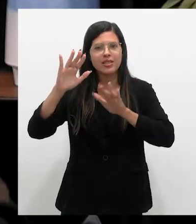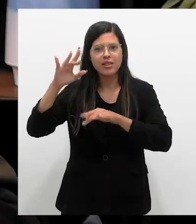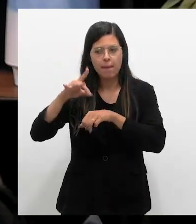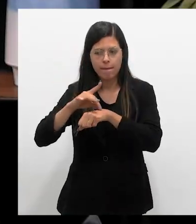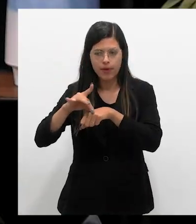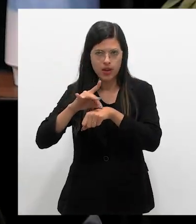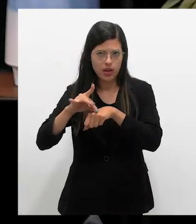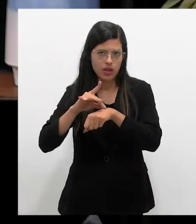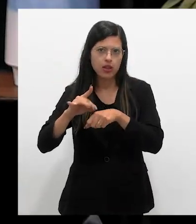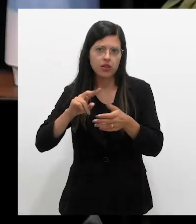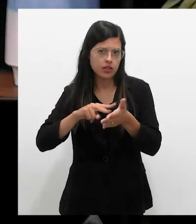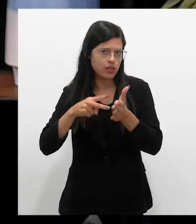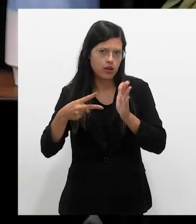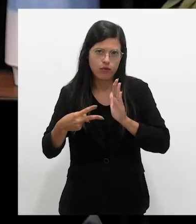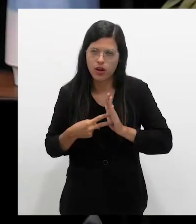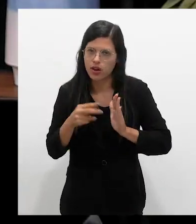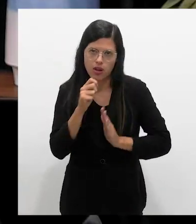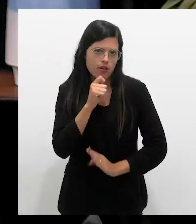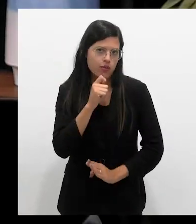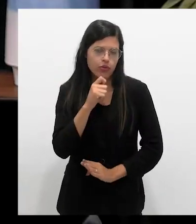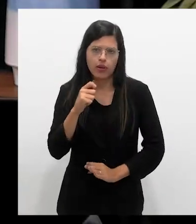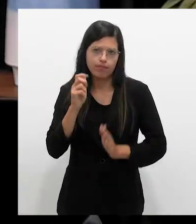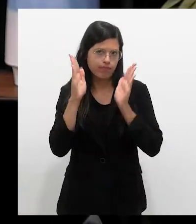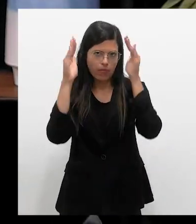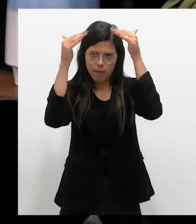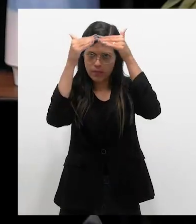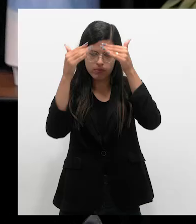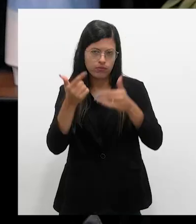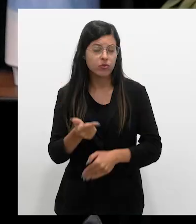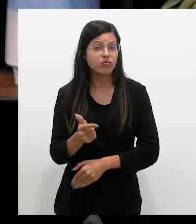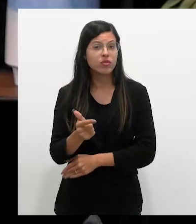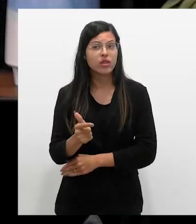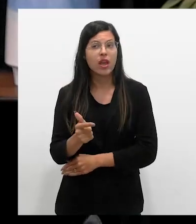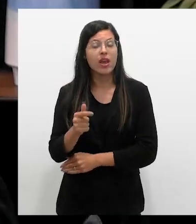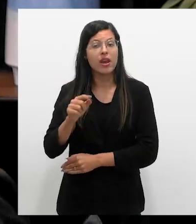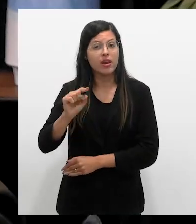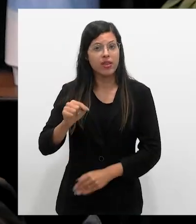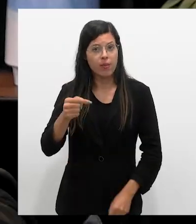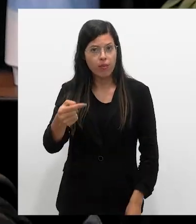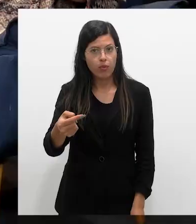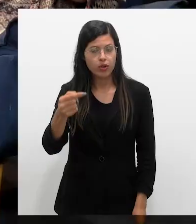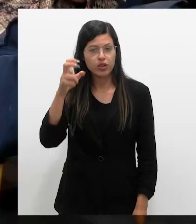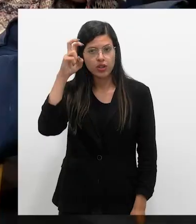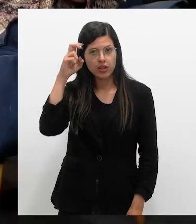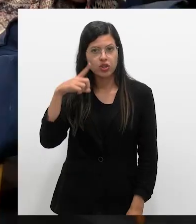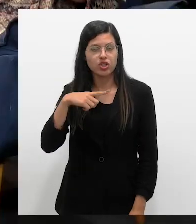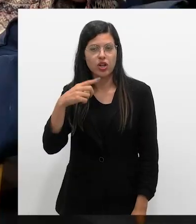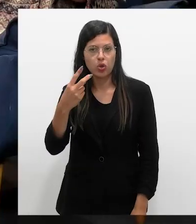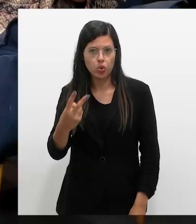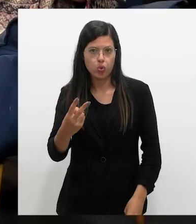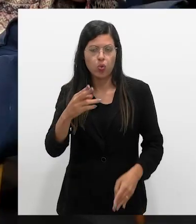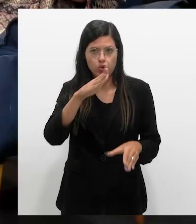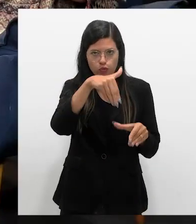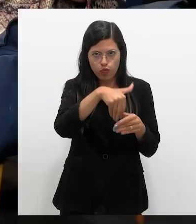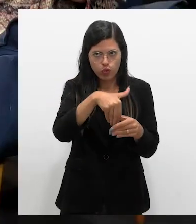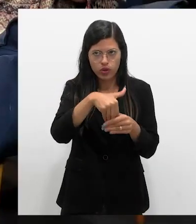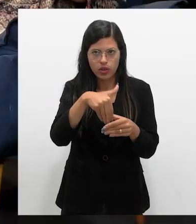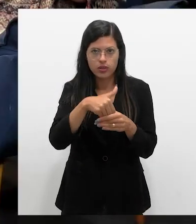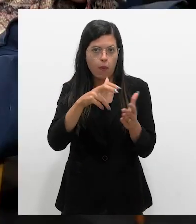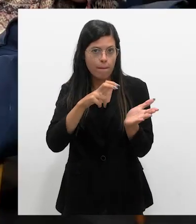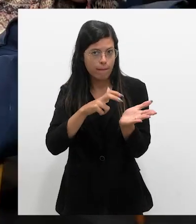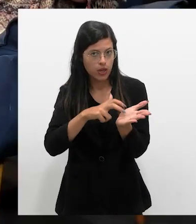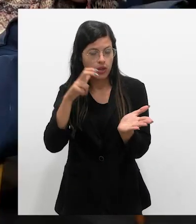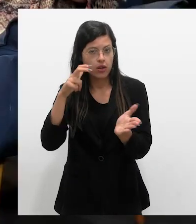que o Papa ainda não foi eleito. Correto. No segundo dia, quinta-feira, estavam previstas 2 votações pela manhã